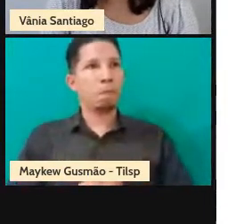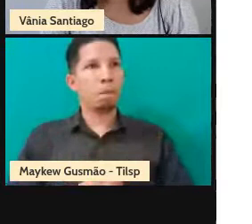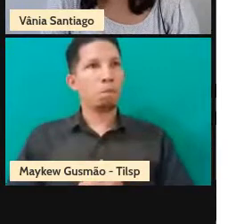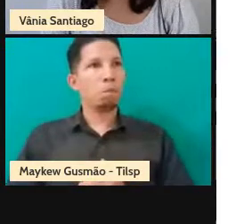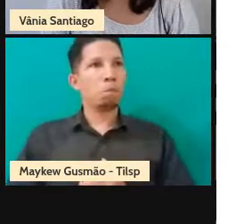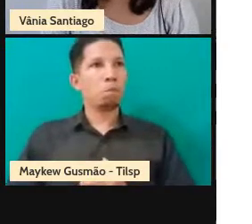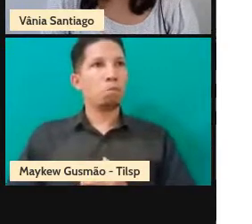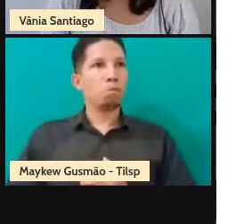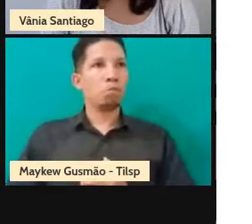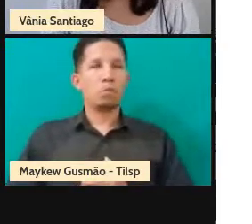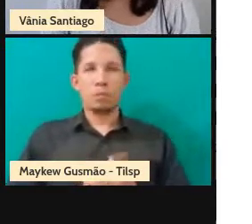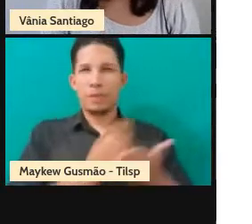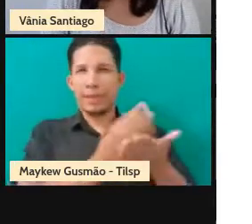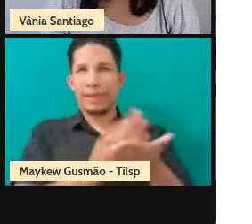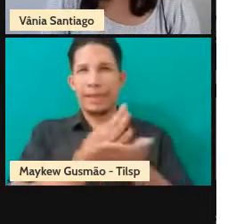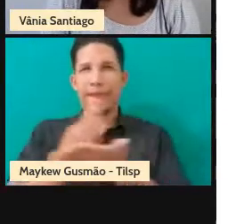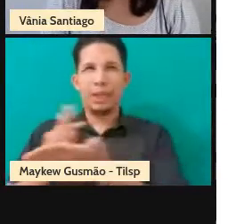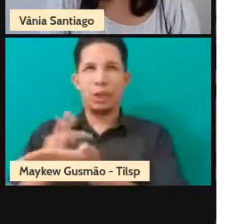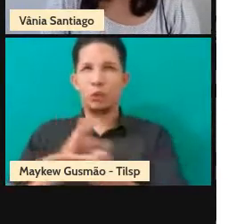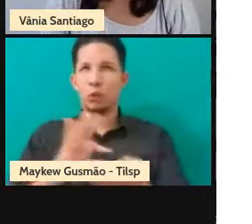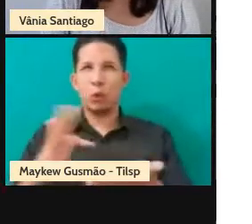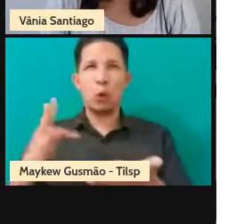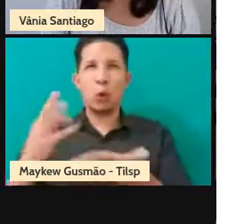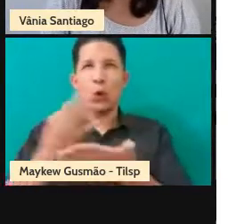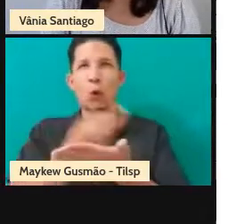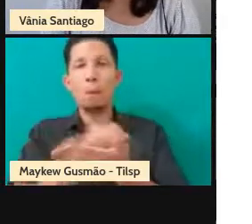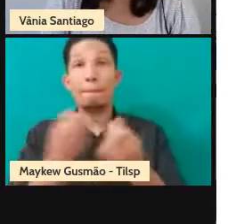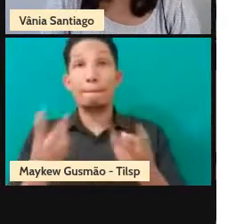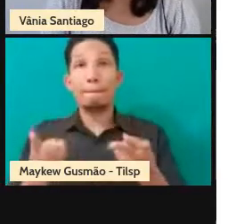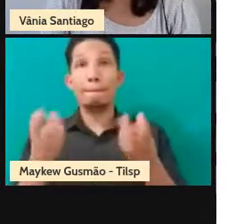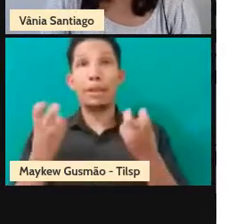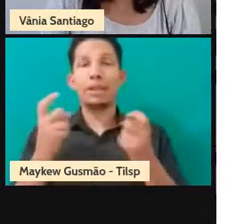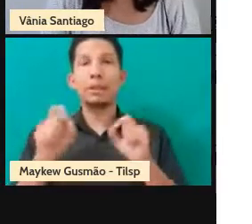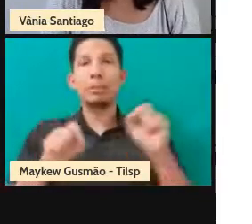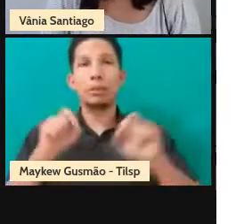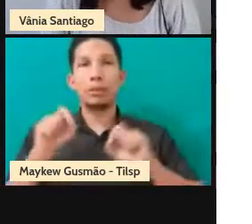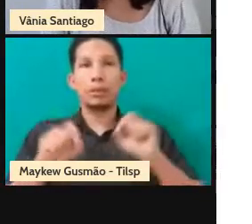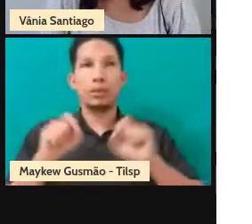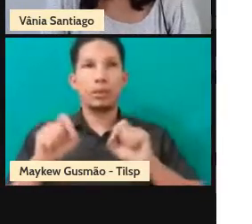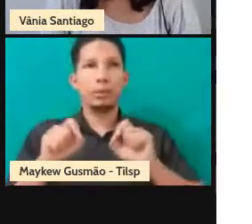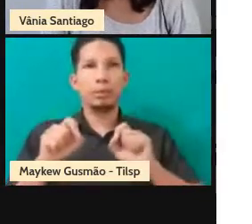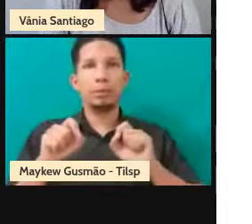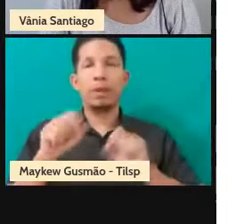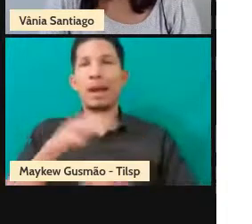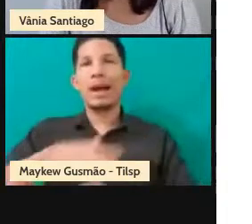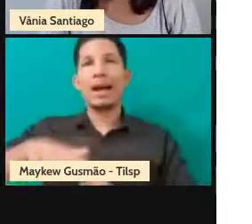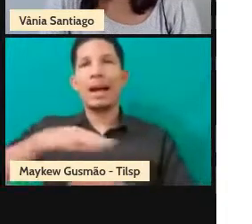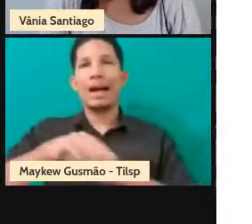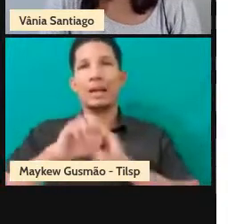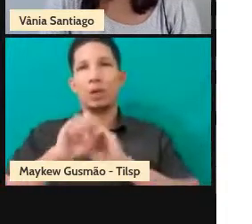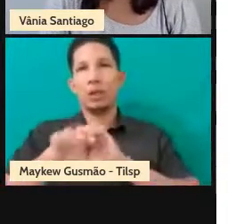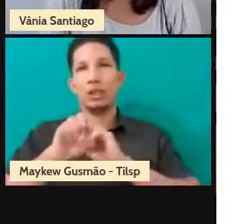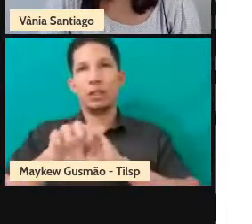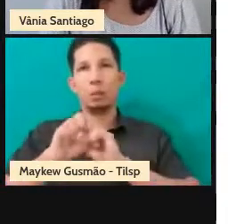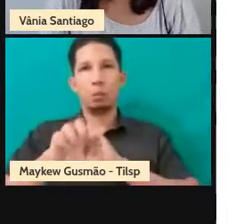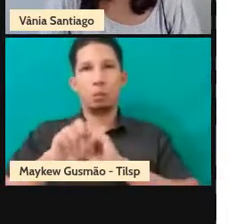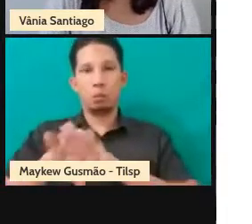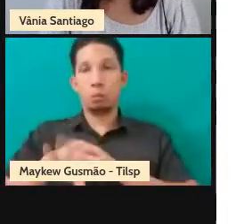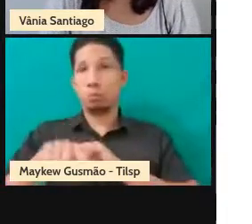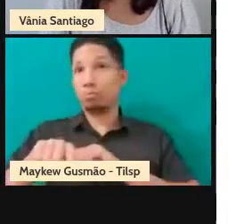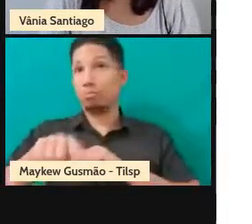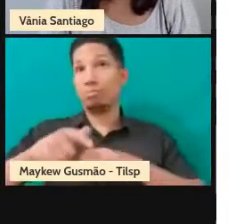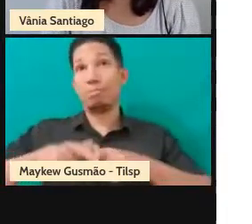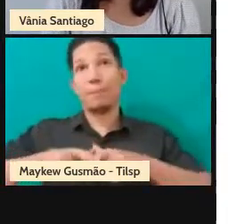Nesses textos todos, a gente percebe que a esfera educacional, né, é a